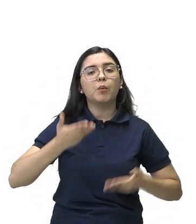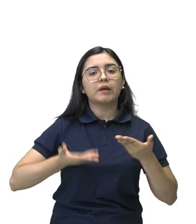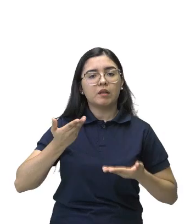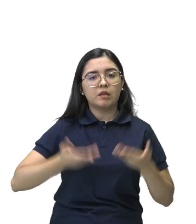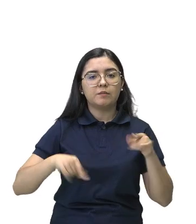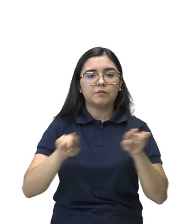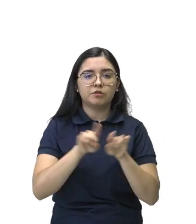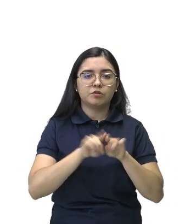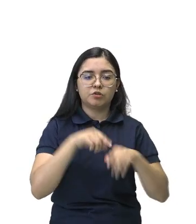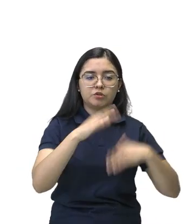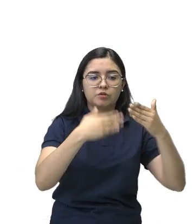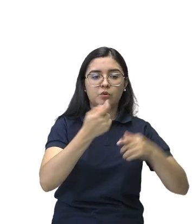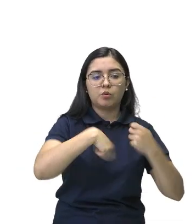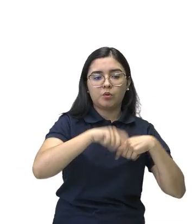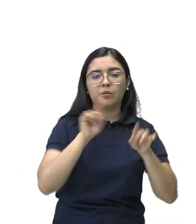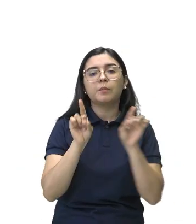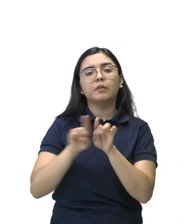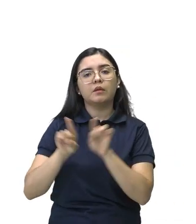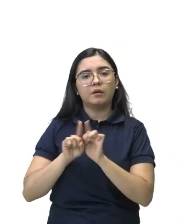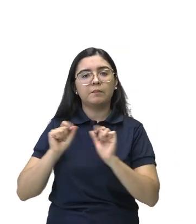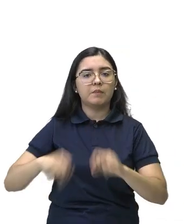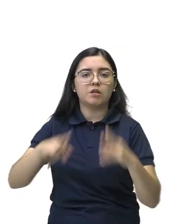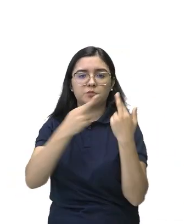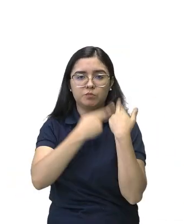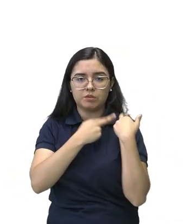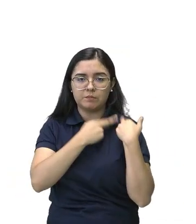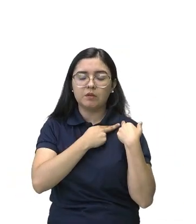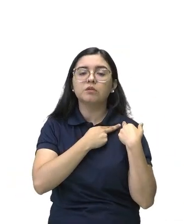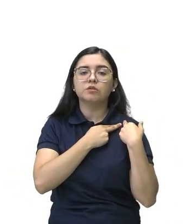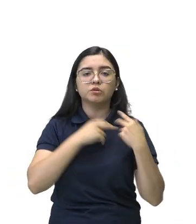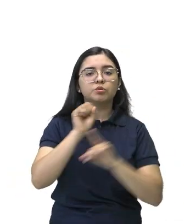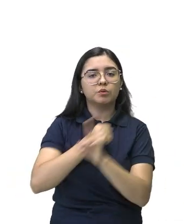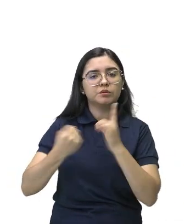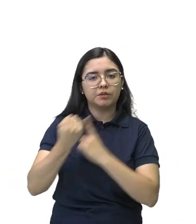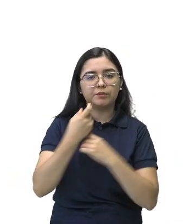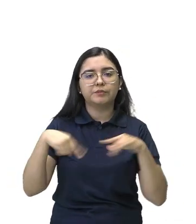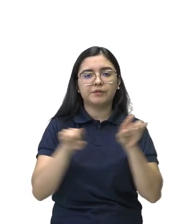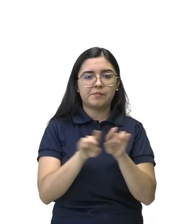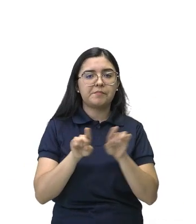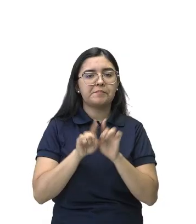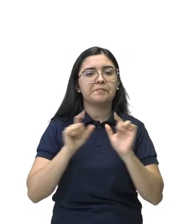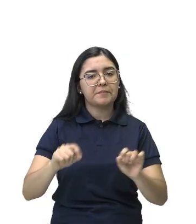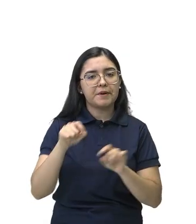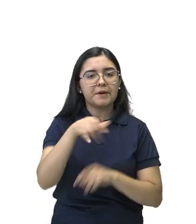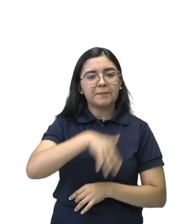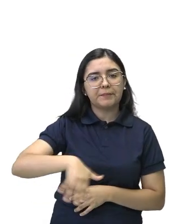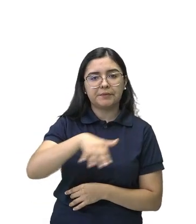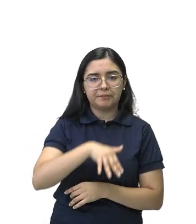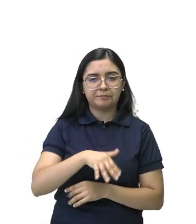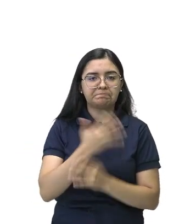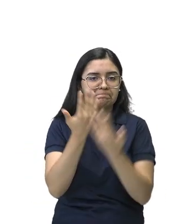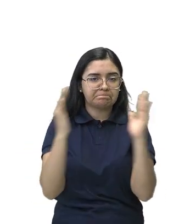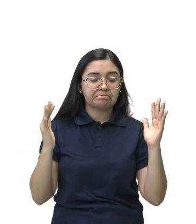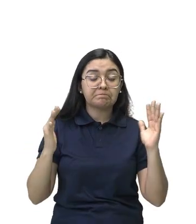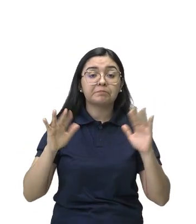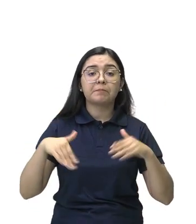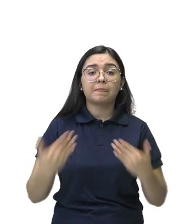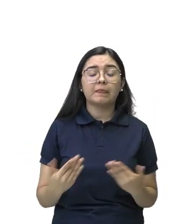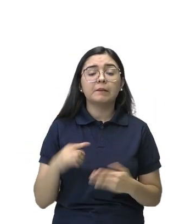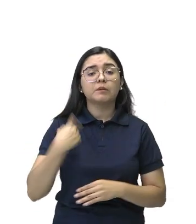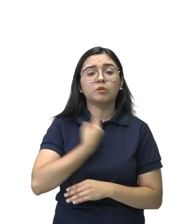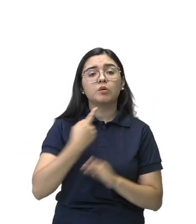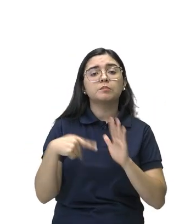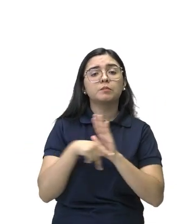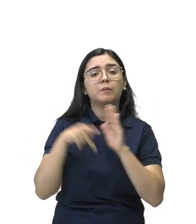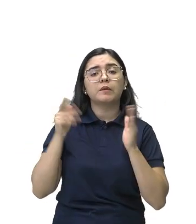equilíbrio entre crescimento econômico e responsabilidade social e ambiental. Aqui, para a